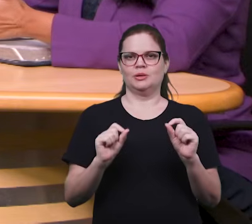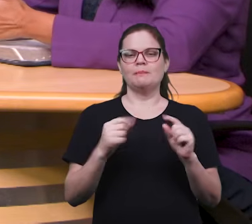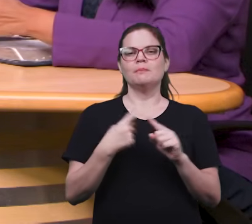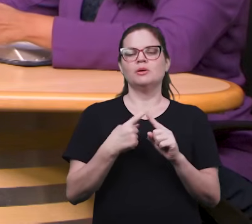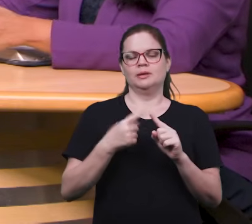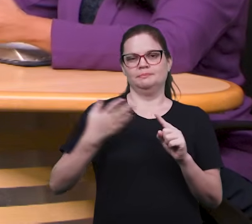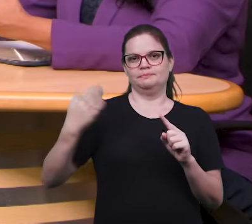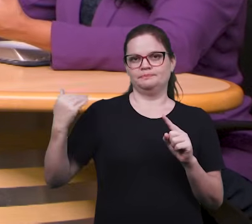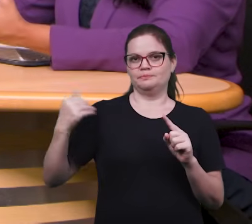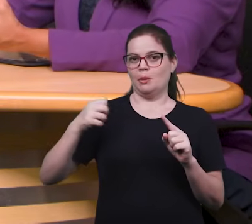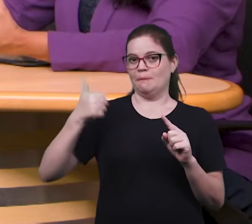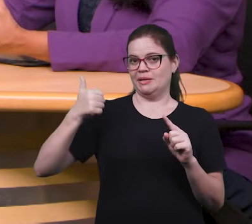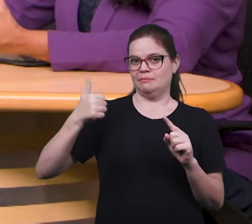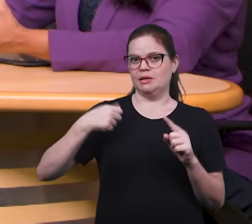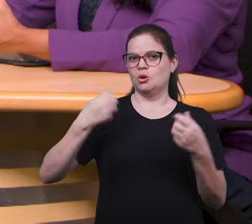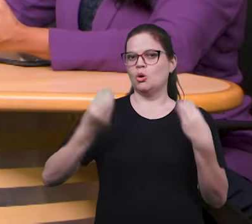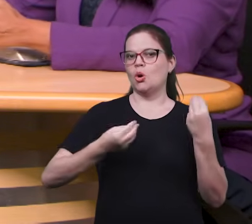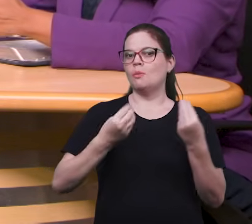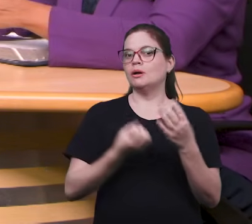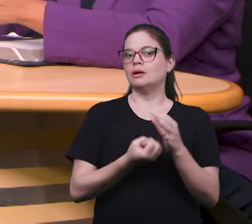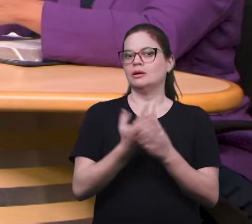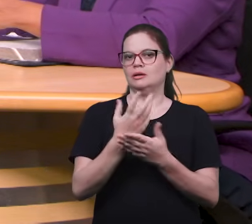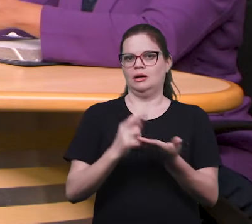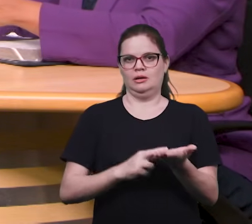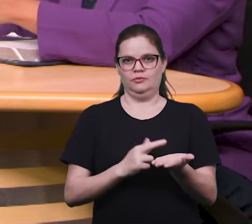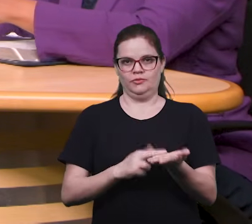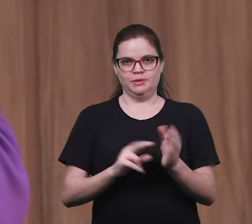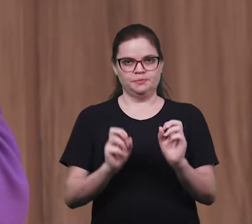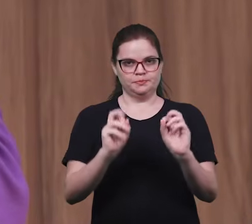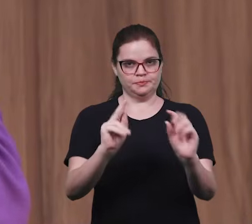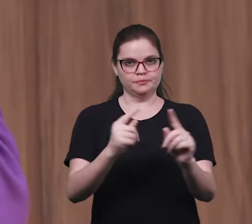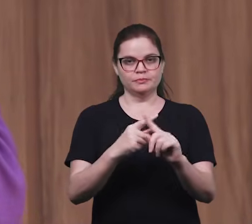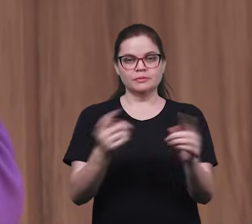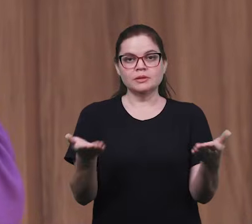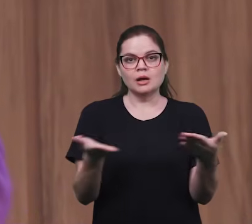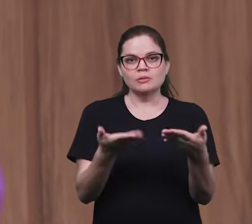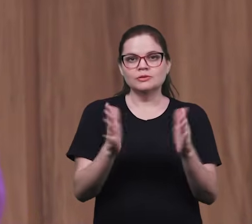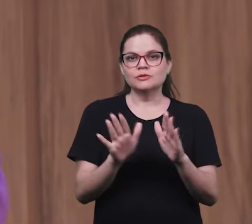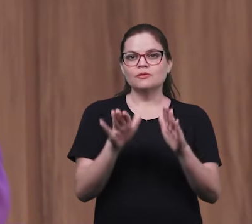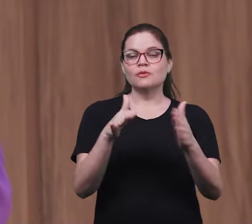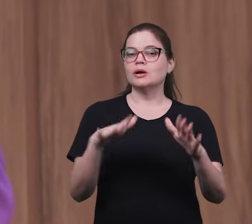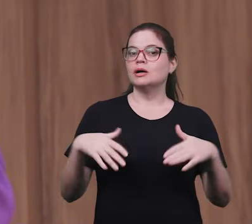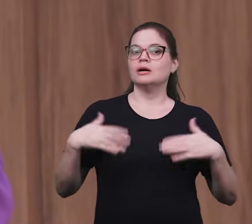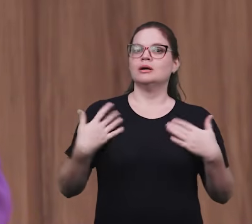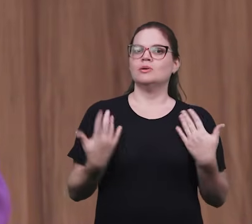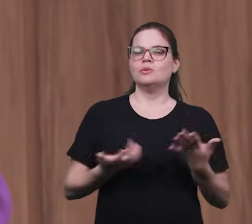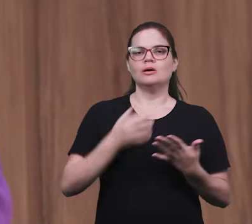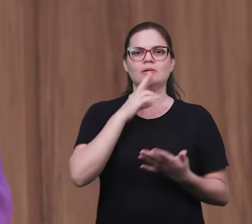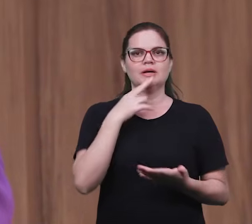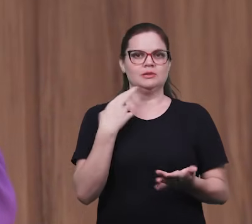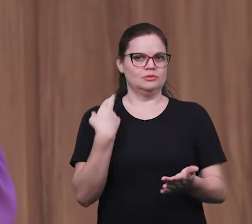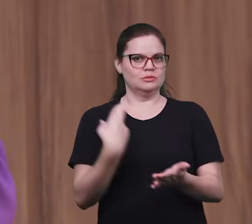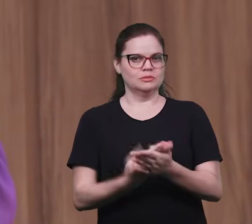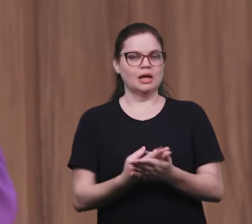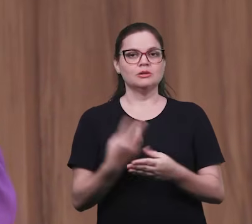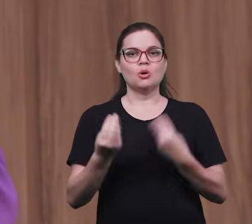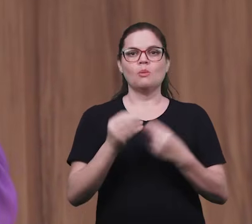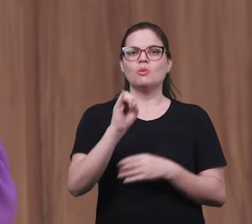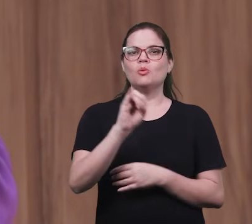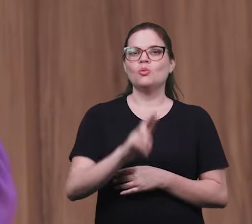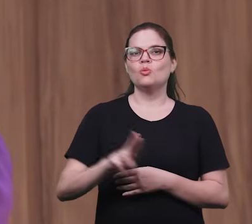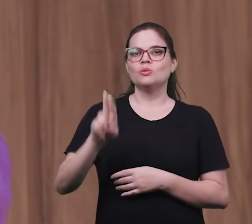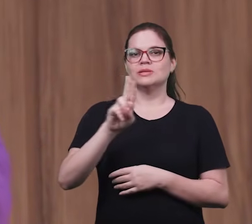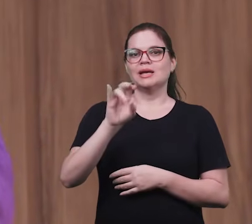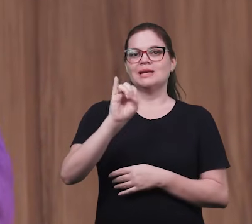nós falamos sobre como elaborar a revistinha e nesse episódio nós vamos falar do impacto, do uso das imagens e do